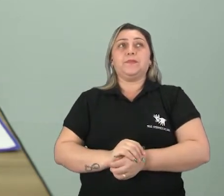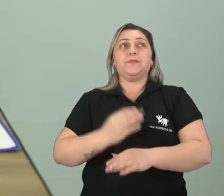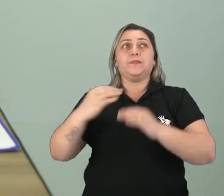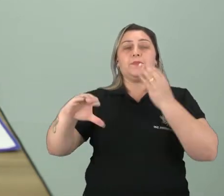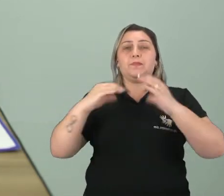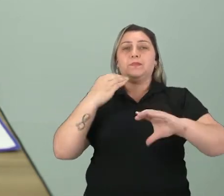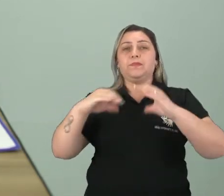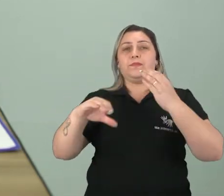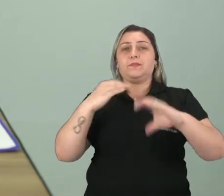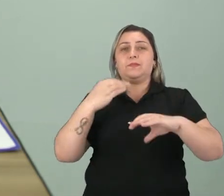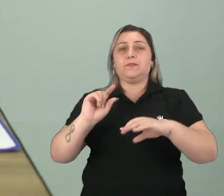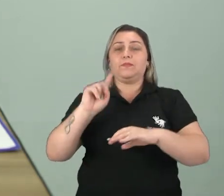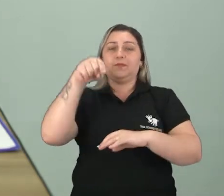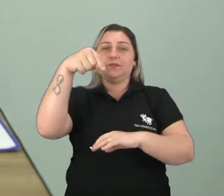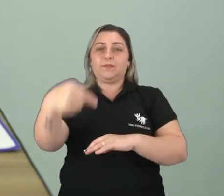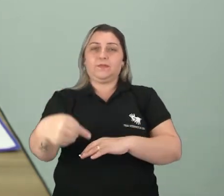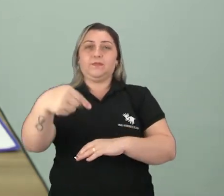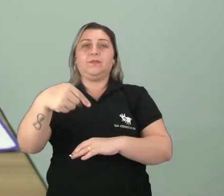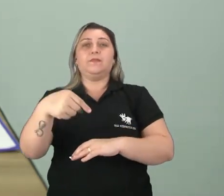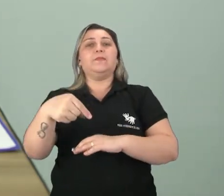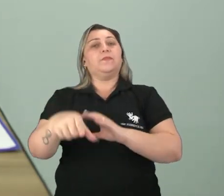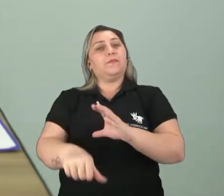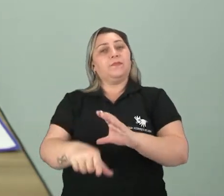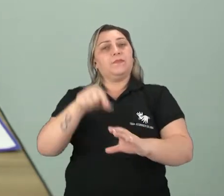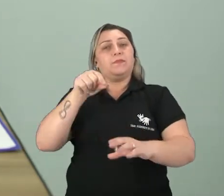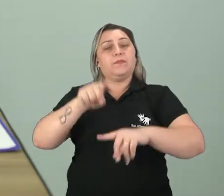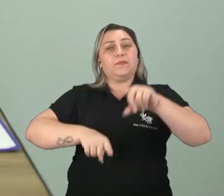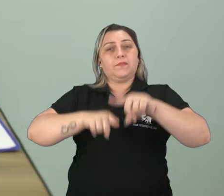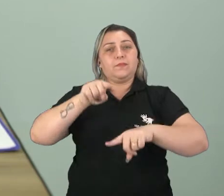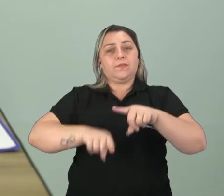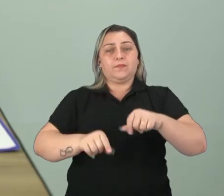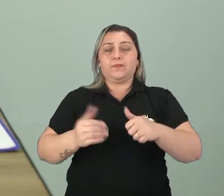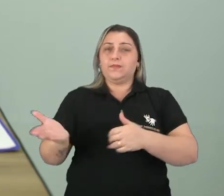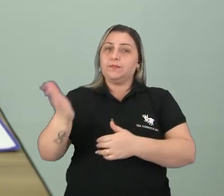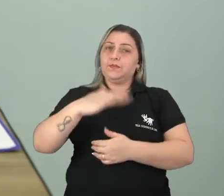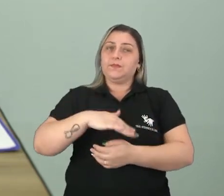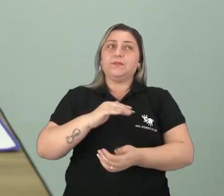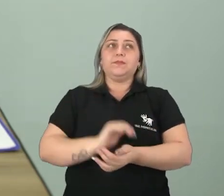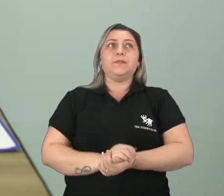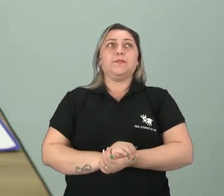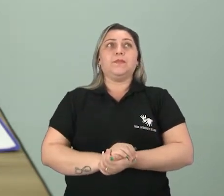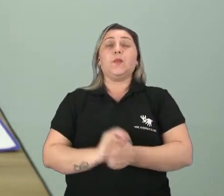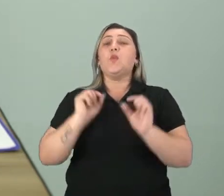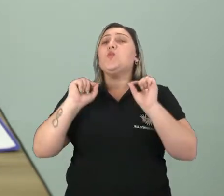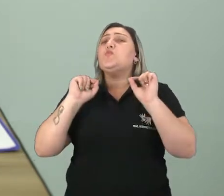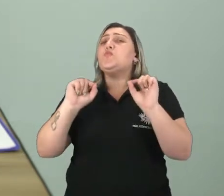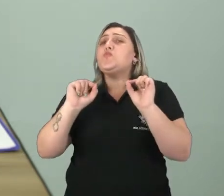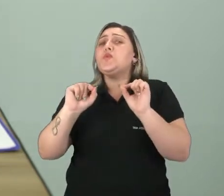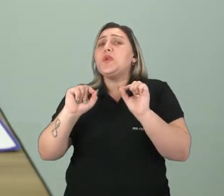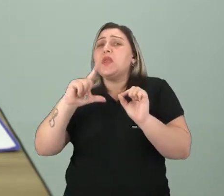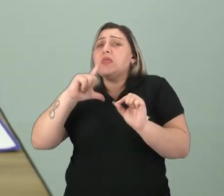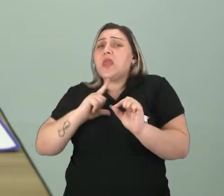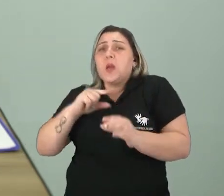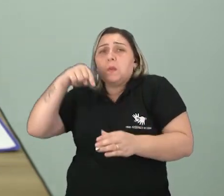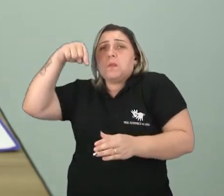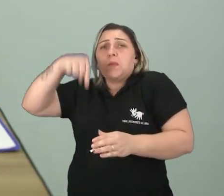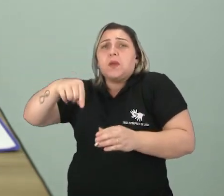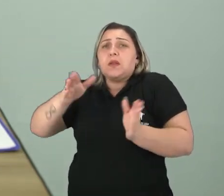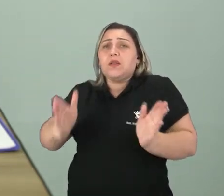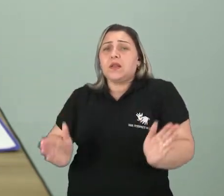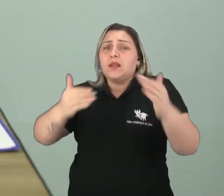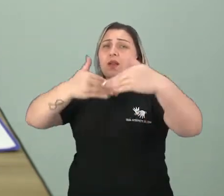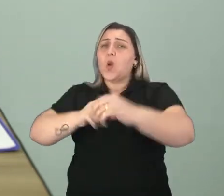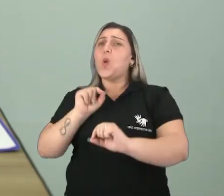vou cantar uma musiquinha para vocês e depois nós vamos retirar os objetos vamos lá e será que tem dentro desta